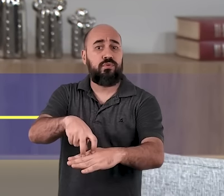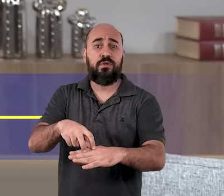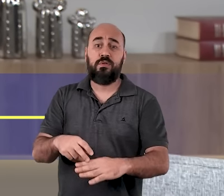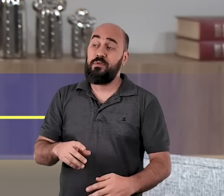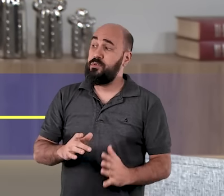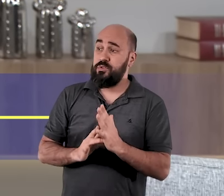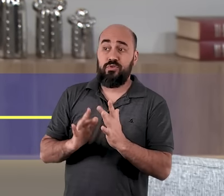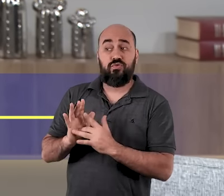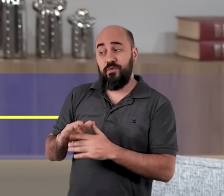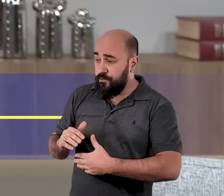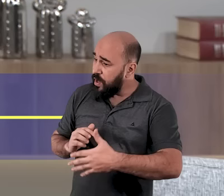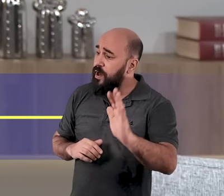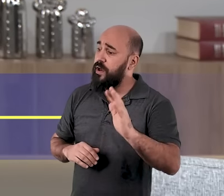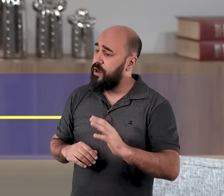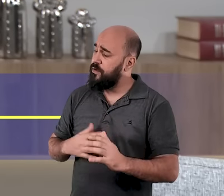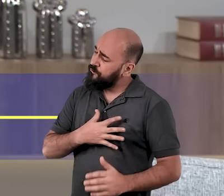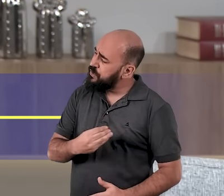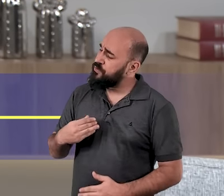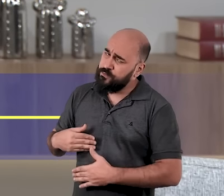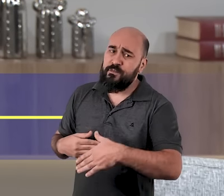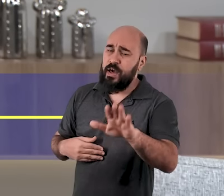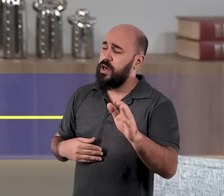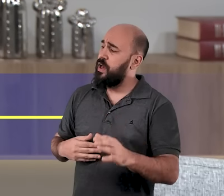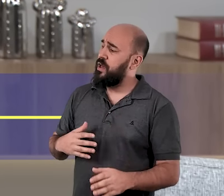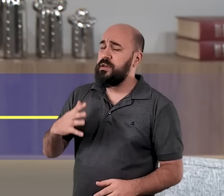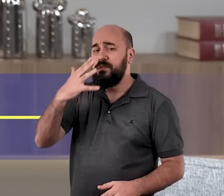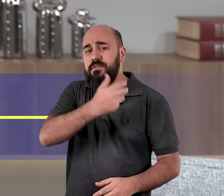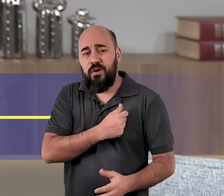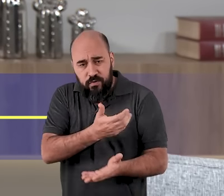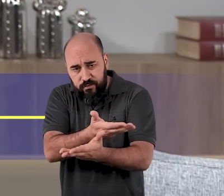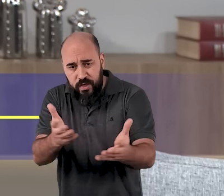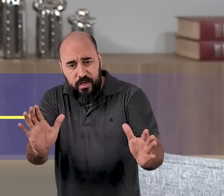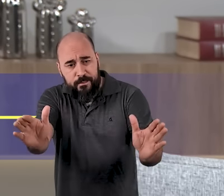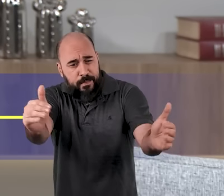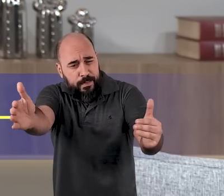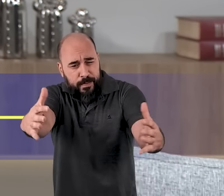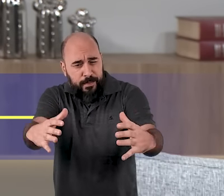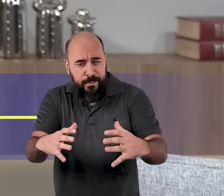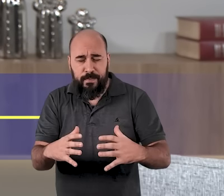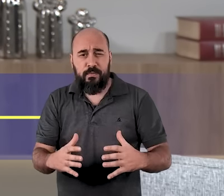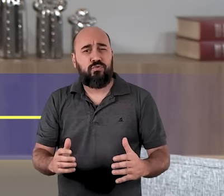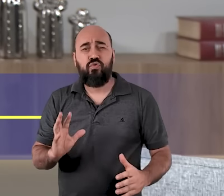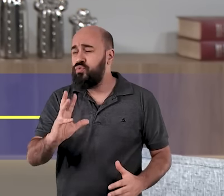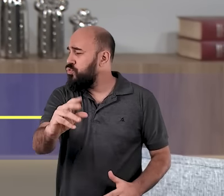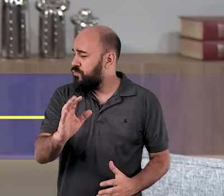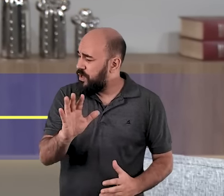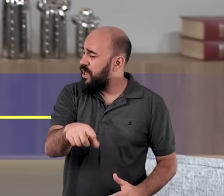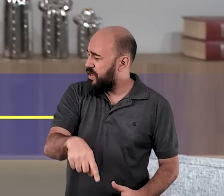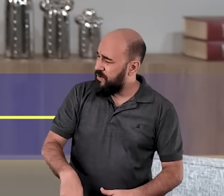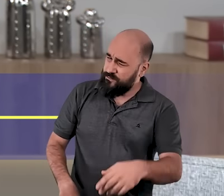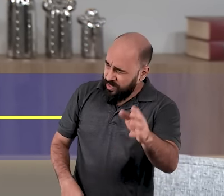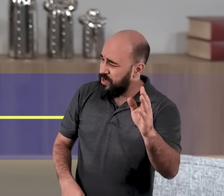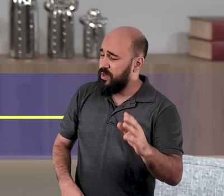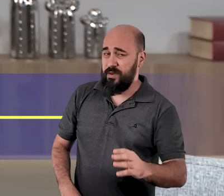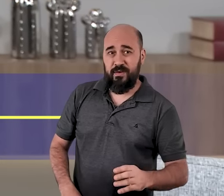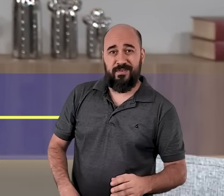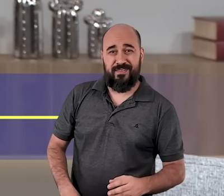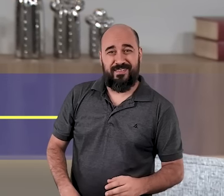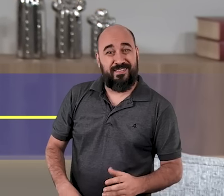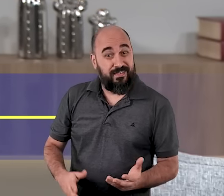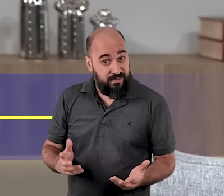filho: filho, vai lá, vai buscar os meus fiéis. Tomara que na manifestação de Cristo